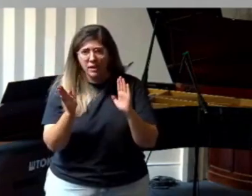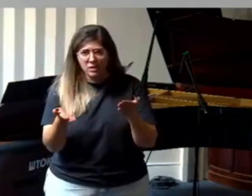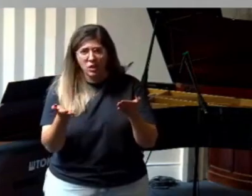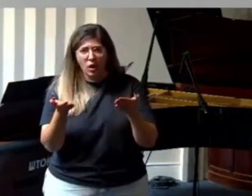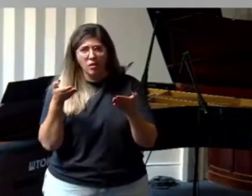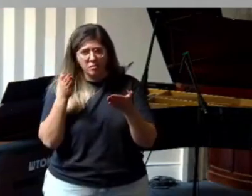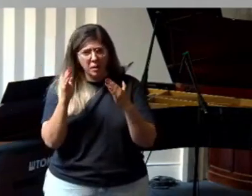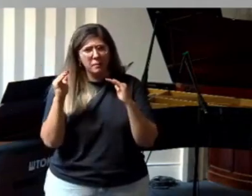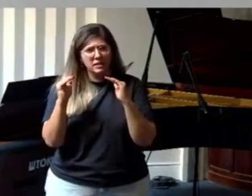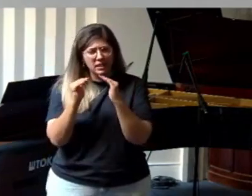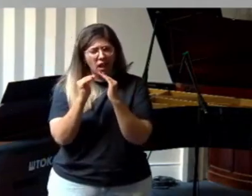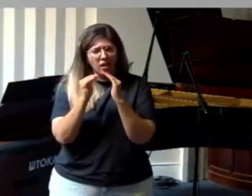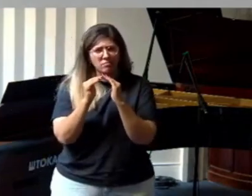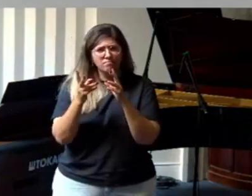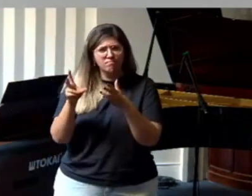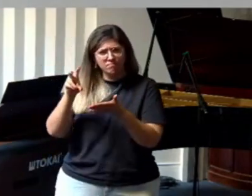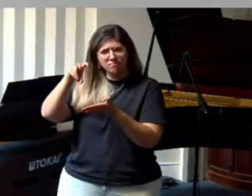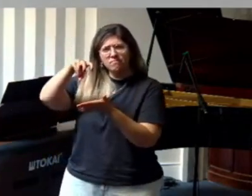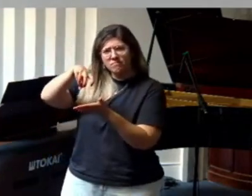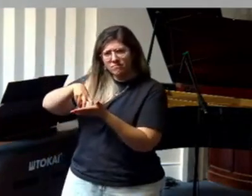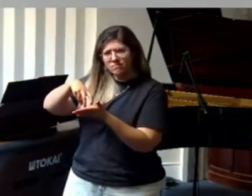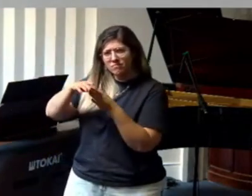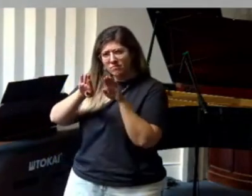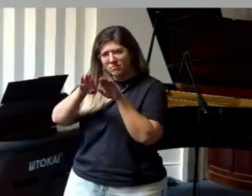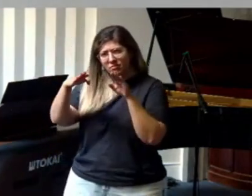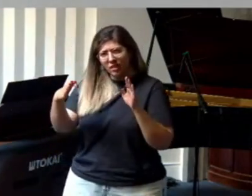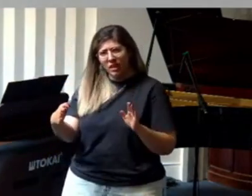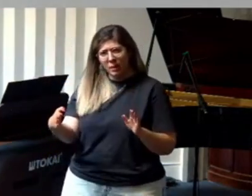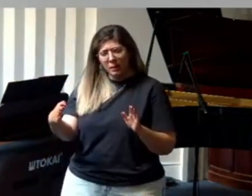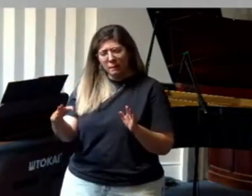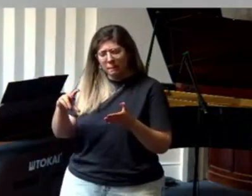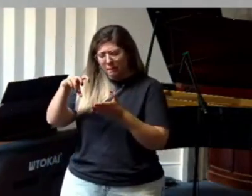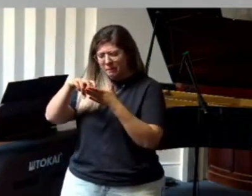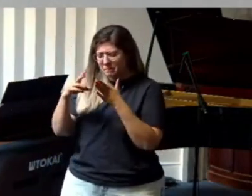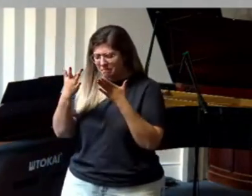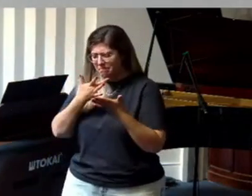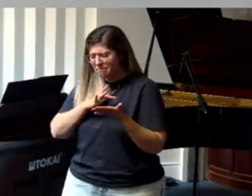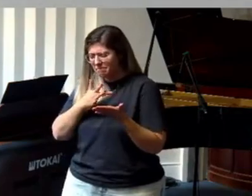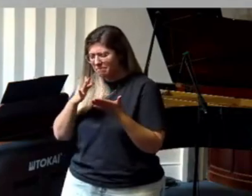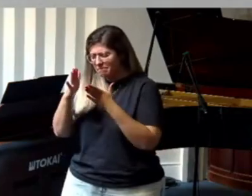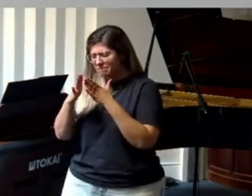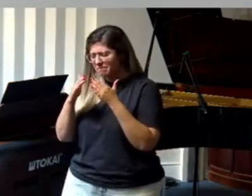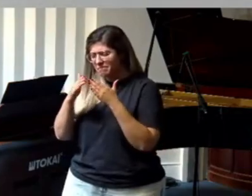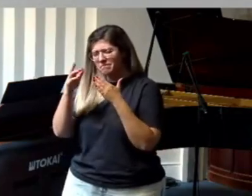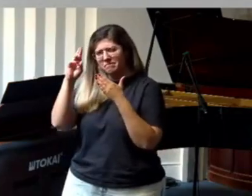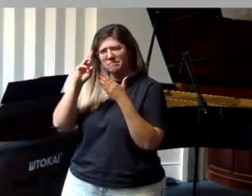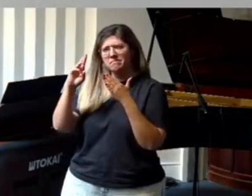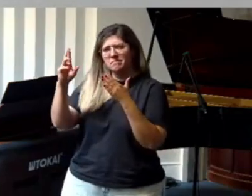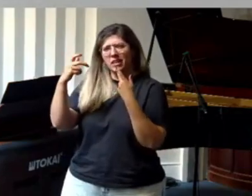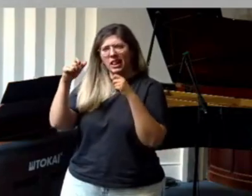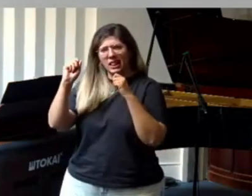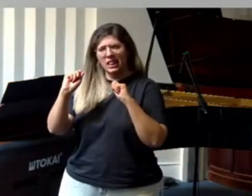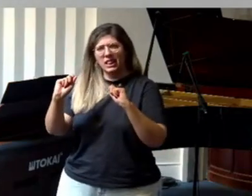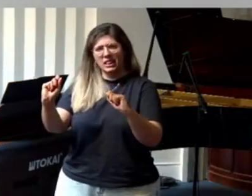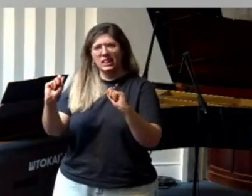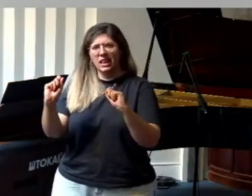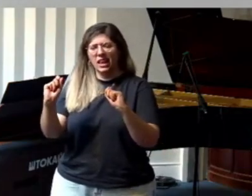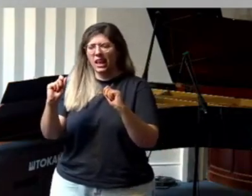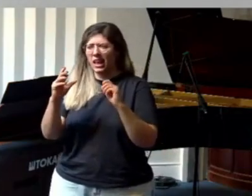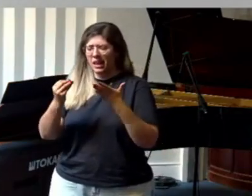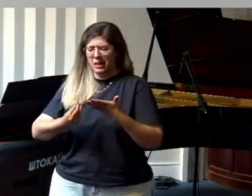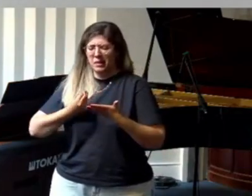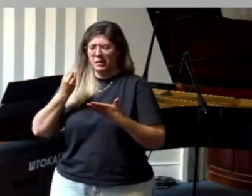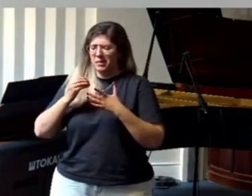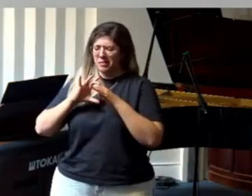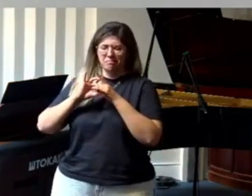quando você voltar para sua casa, se ajoelhe lá no lado da sua cama, peça a misericórdia de Deus. Peça que Deus não o deixe viver com